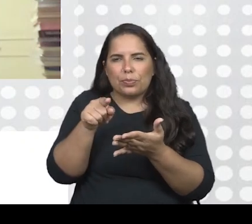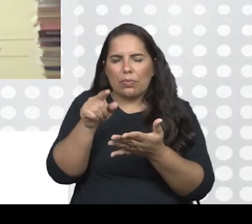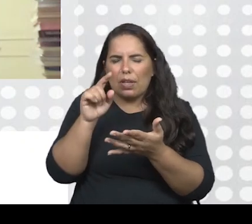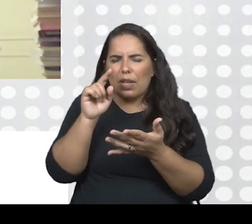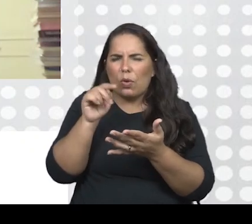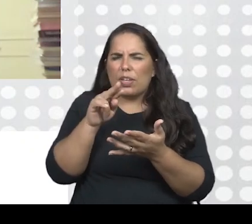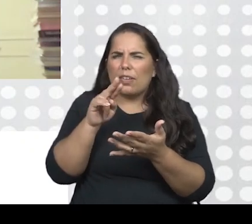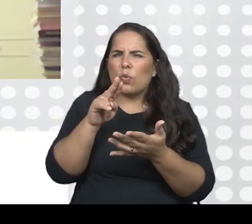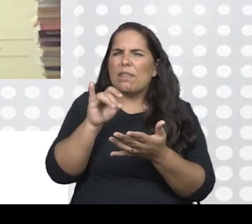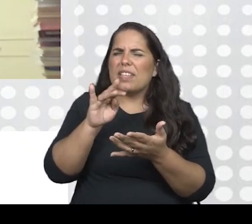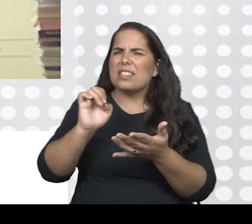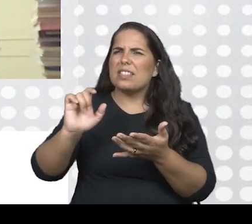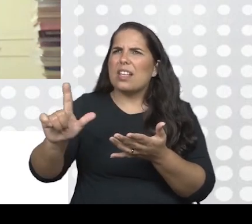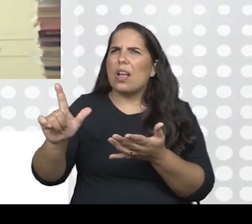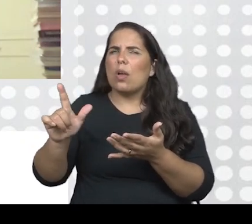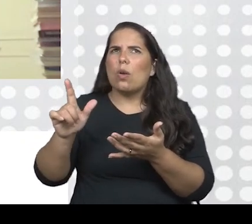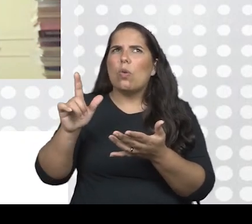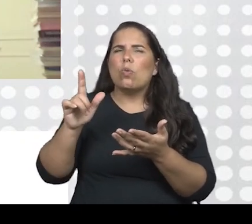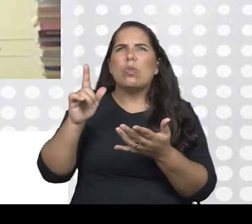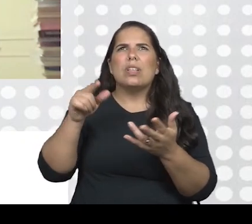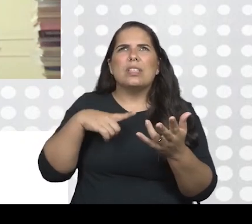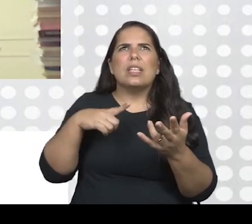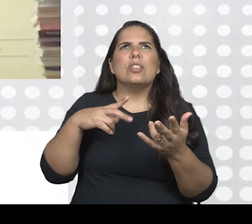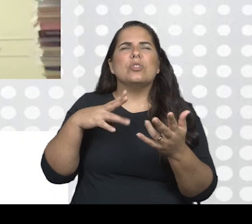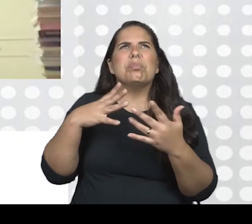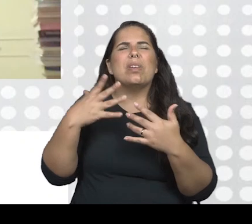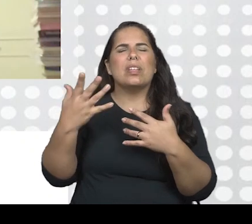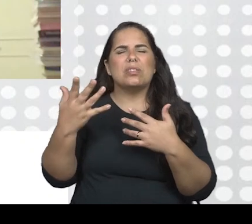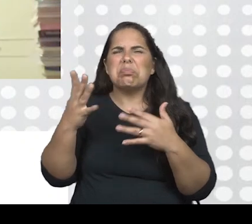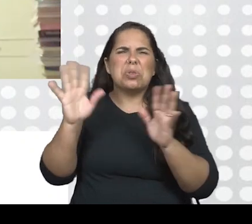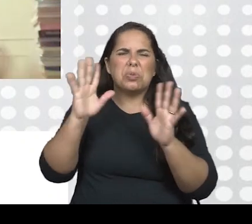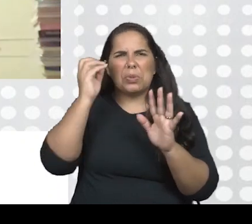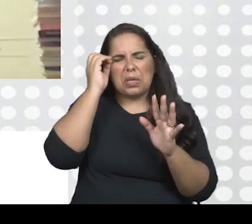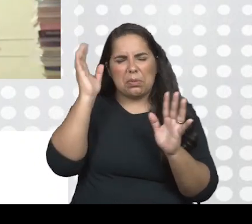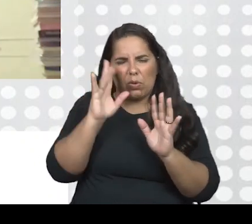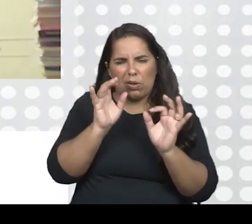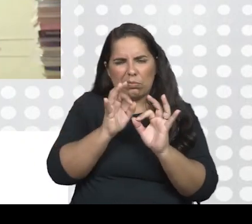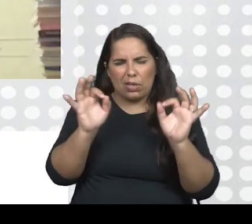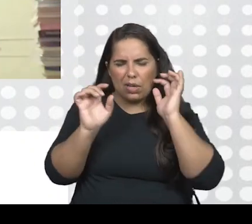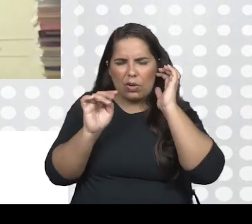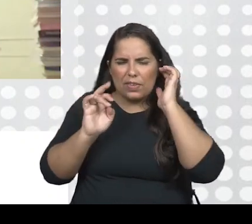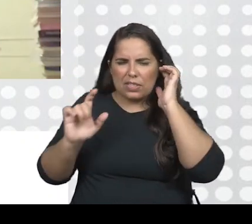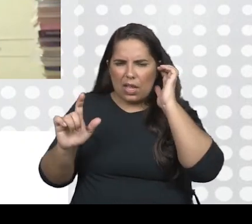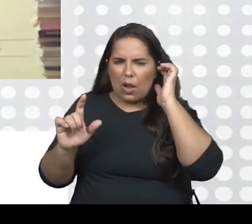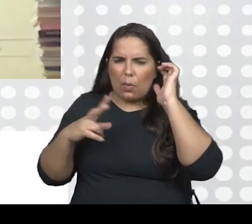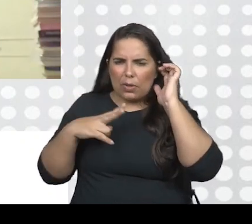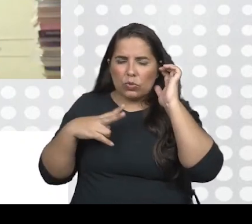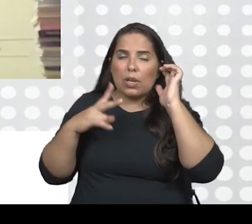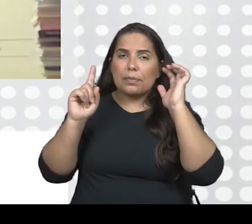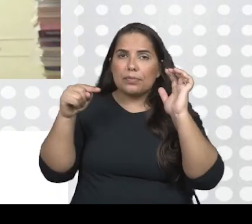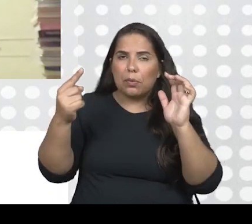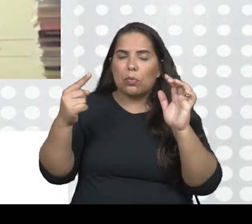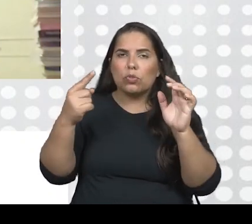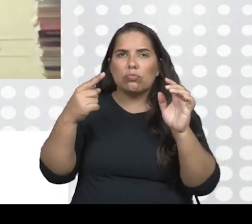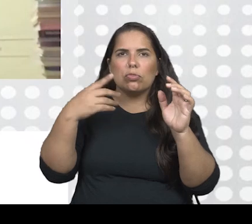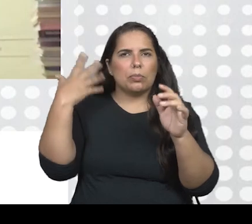do universalismos aos particulares, alguma coisa assim, do universal ao particular. Eu posso,